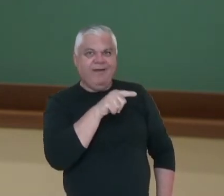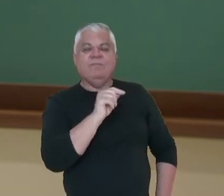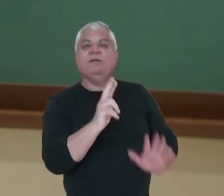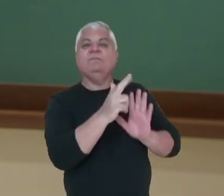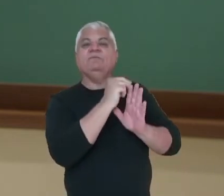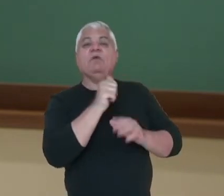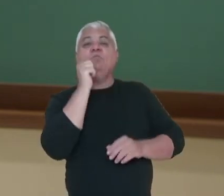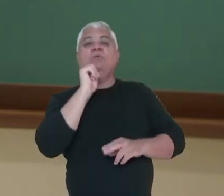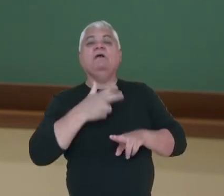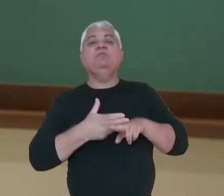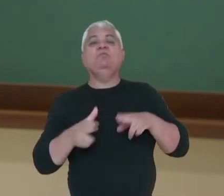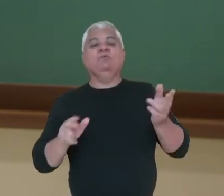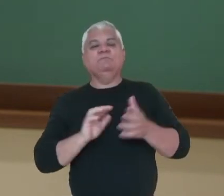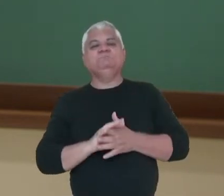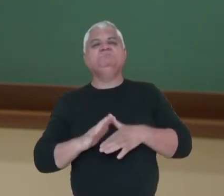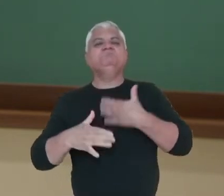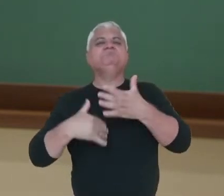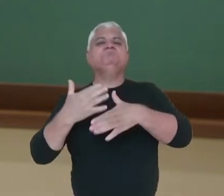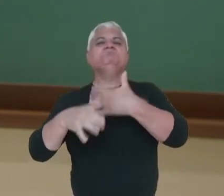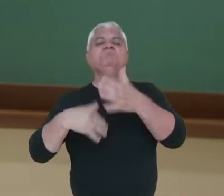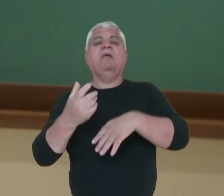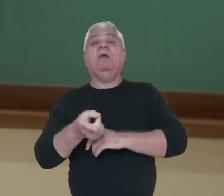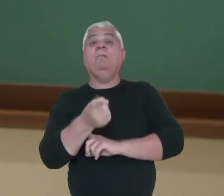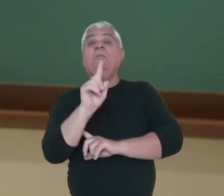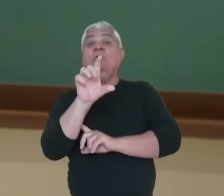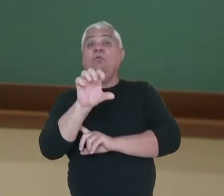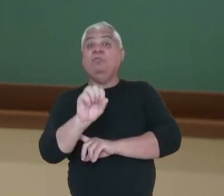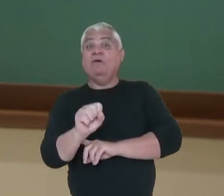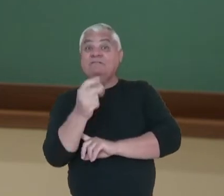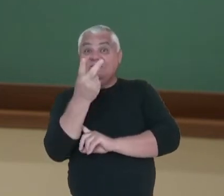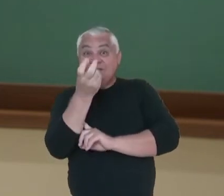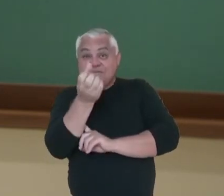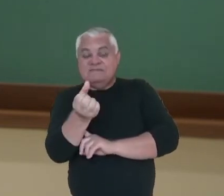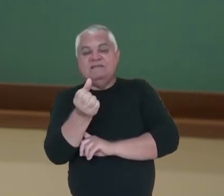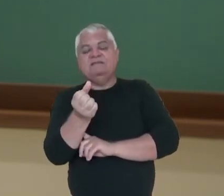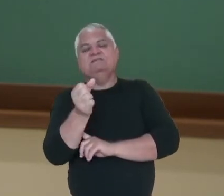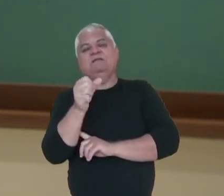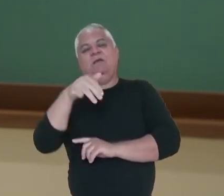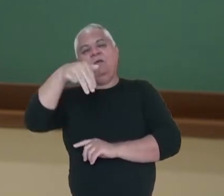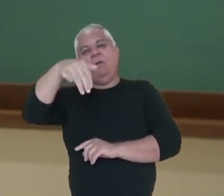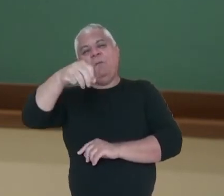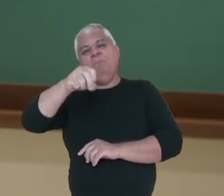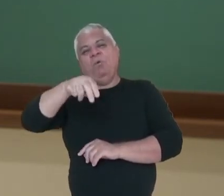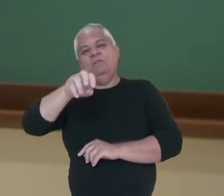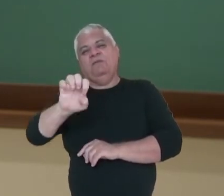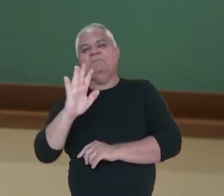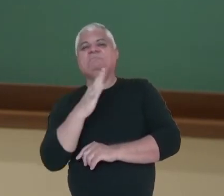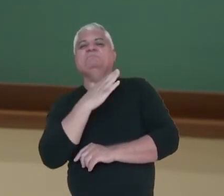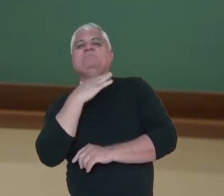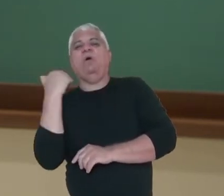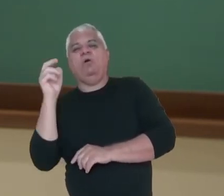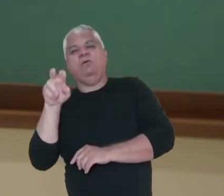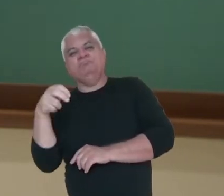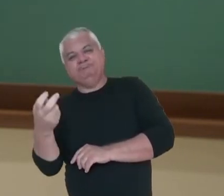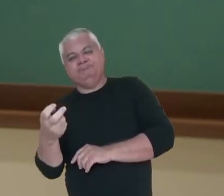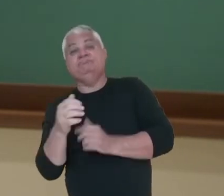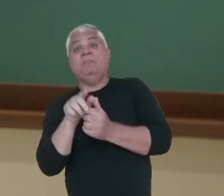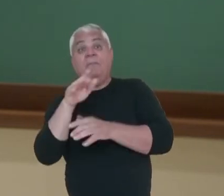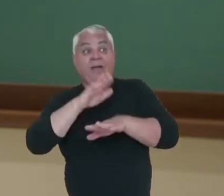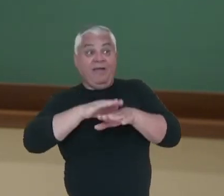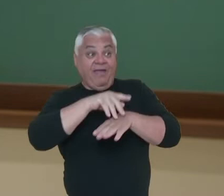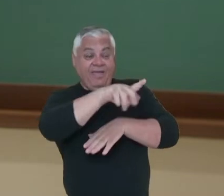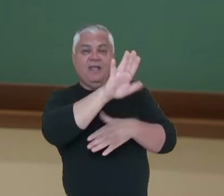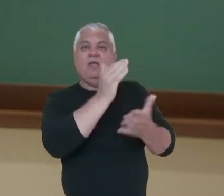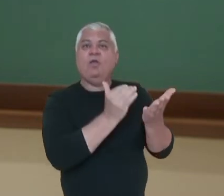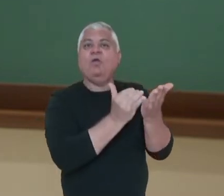1926 é a morte de Claude Monet. Claude Monet, como ele deu início ao movimento em 1874, exatamente por aquela pintura que ele deu o